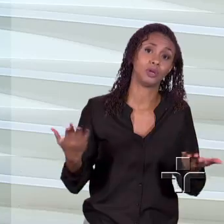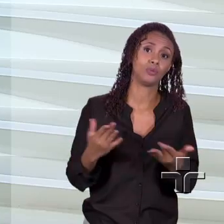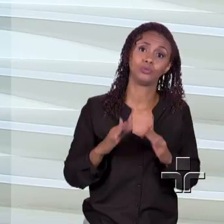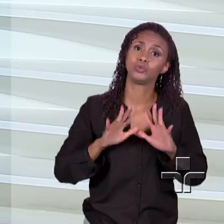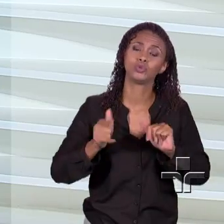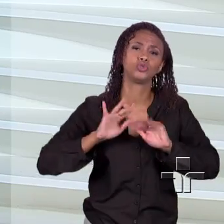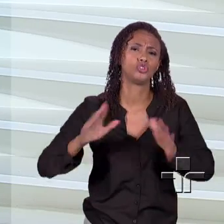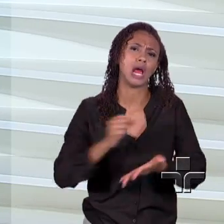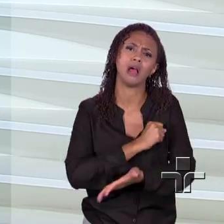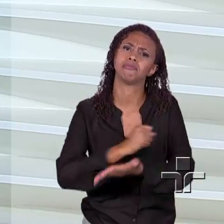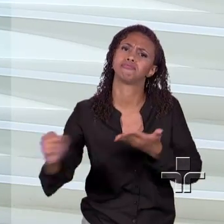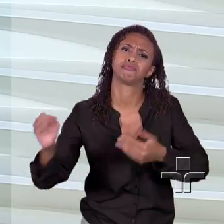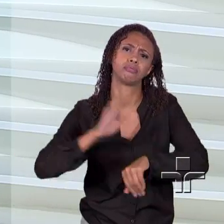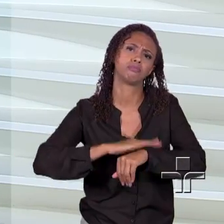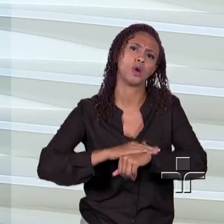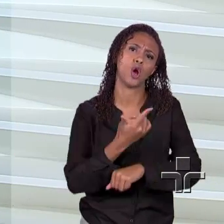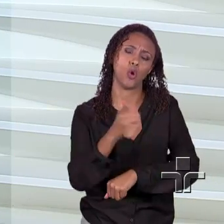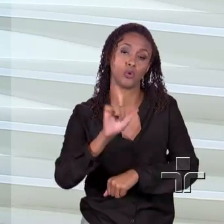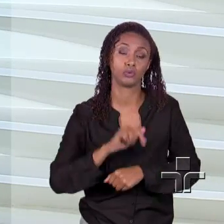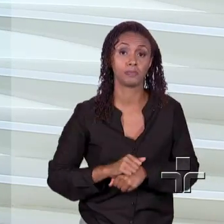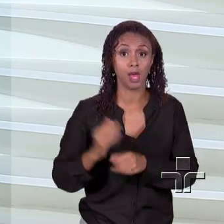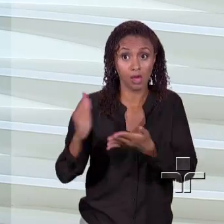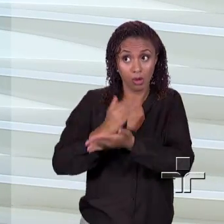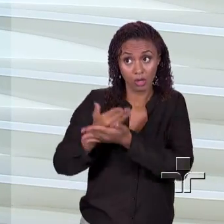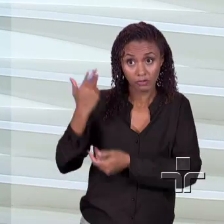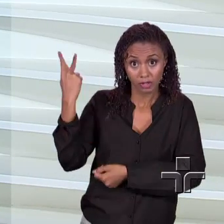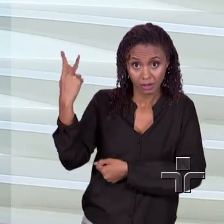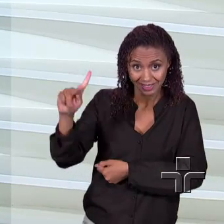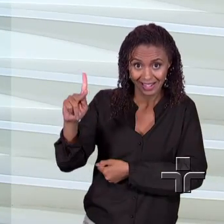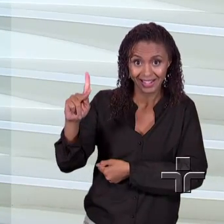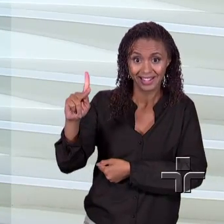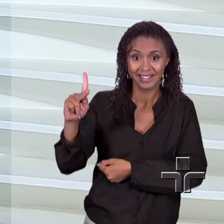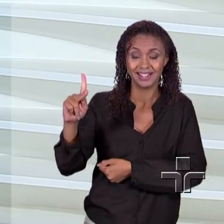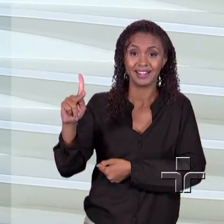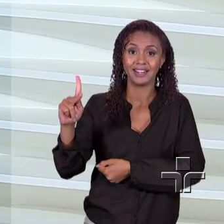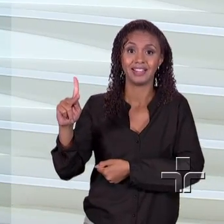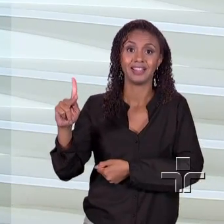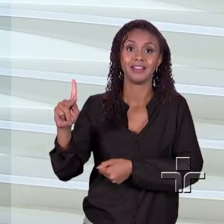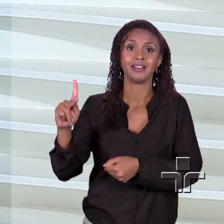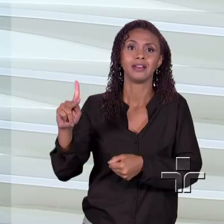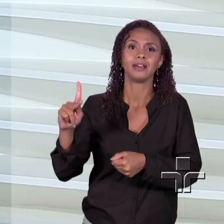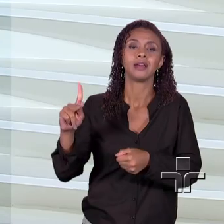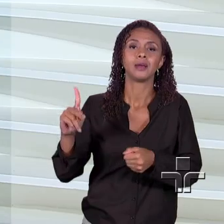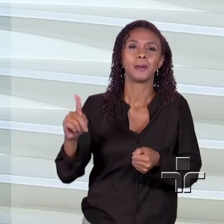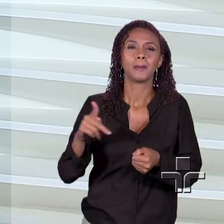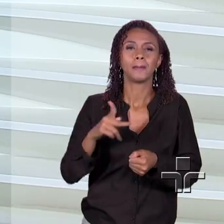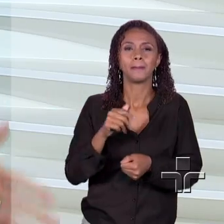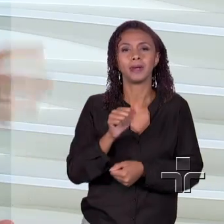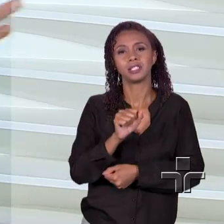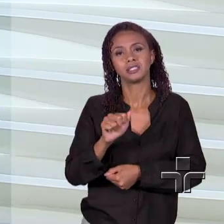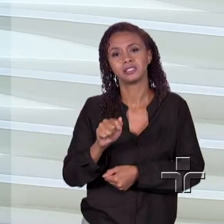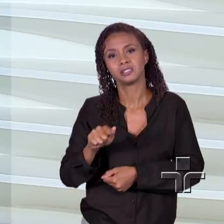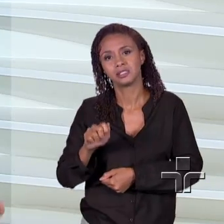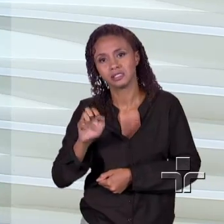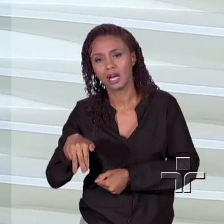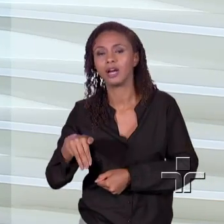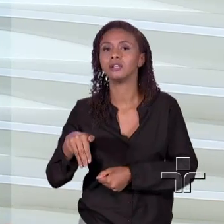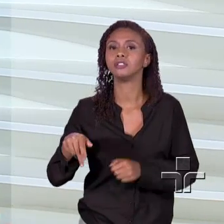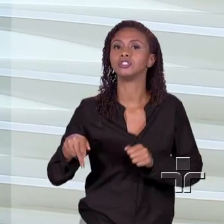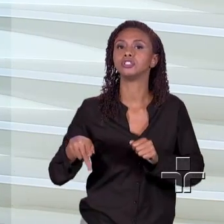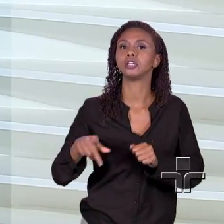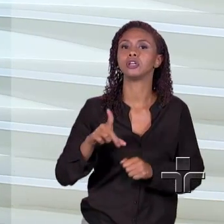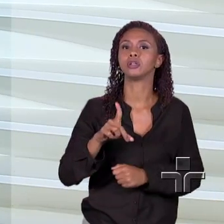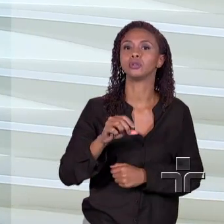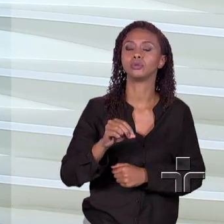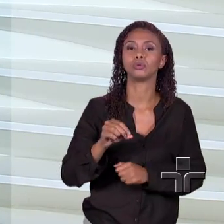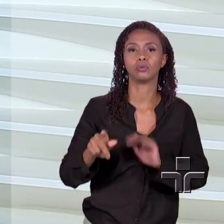já estava em outro momento. O livro dele, Passagem para o Próximo Sonho, que foi publicado pelo Codecri, que publicou todas as outras